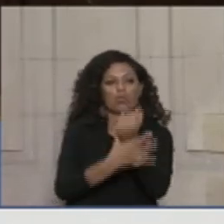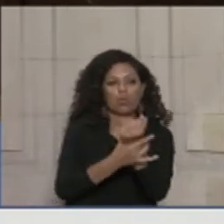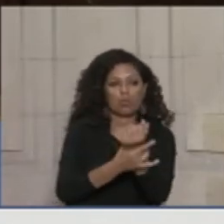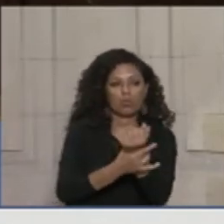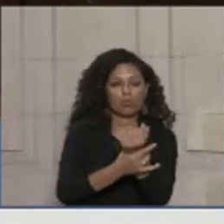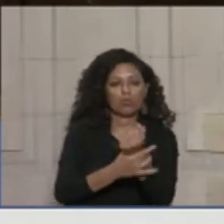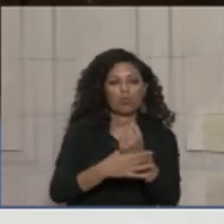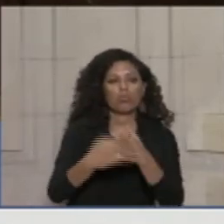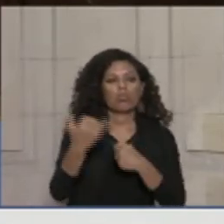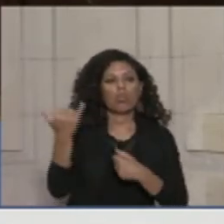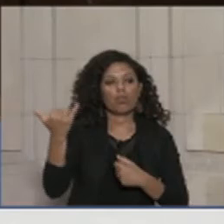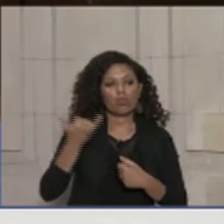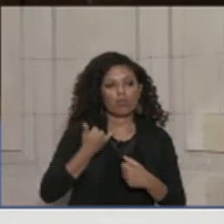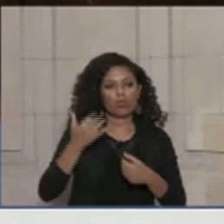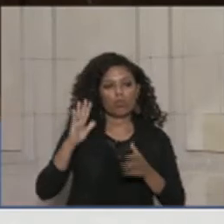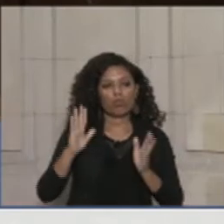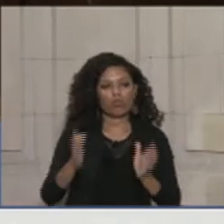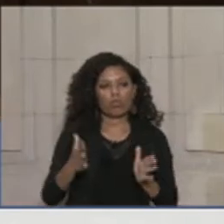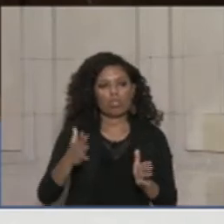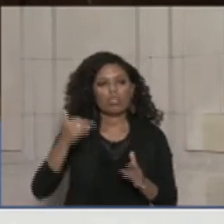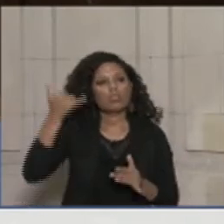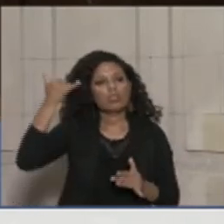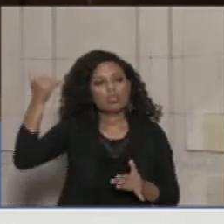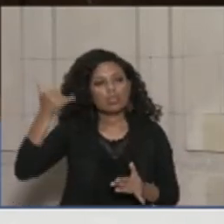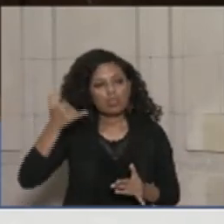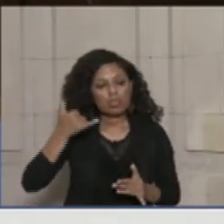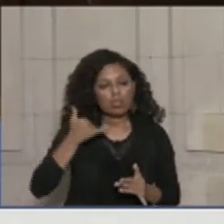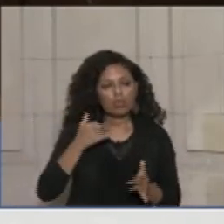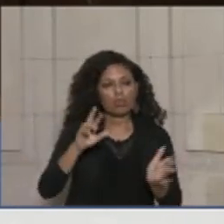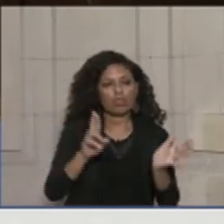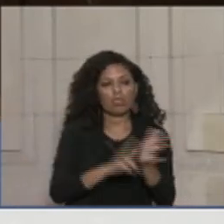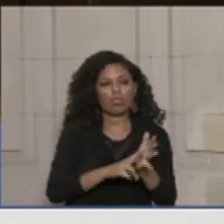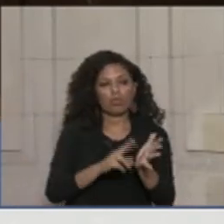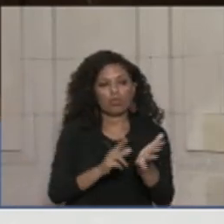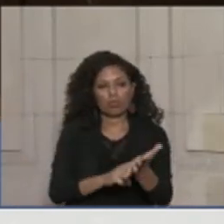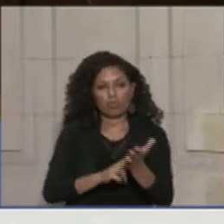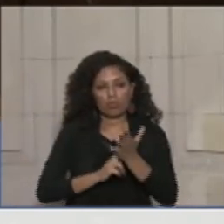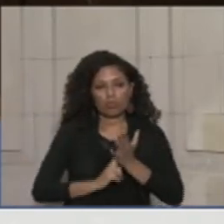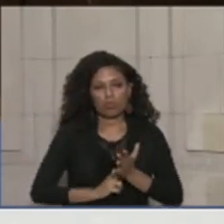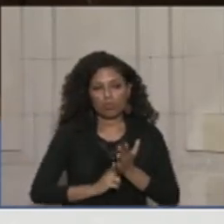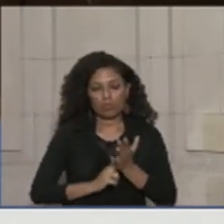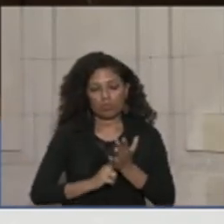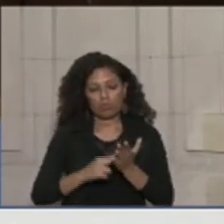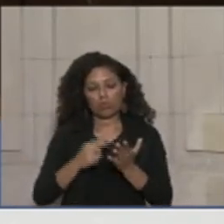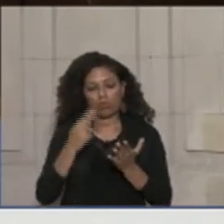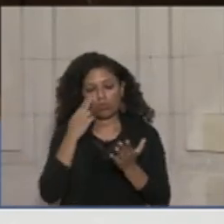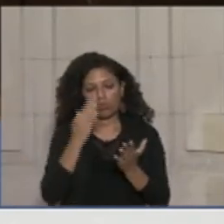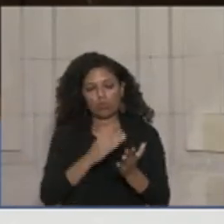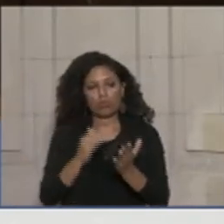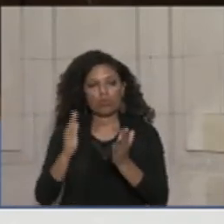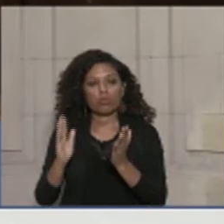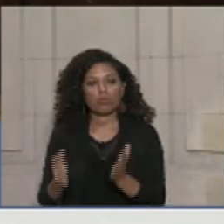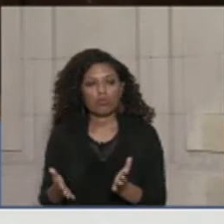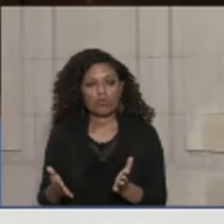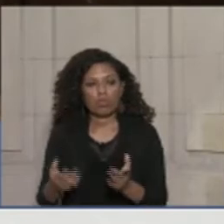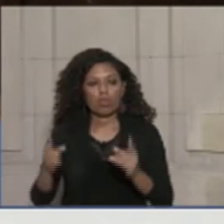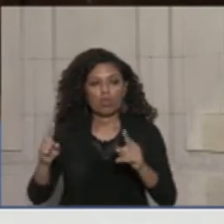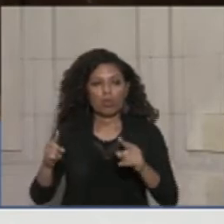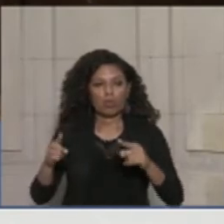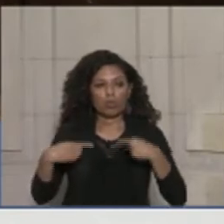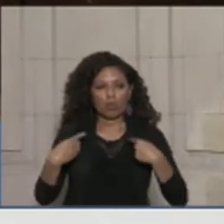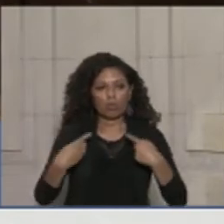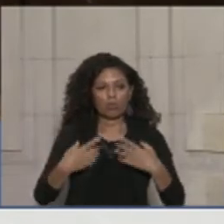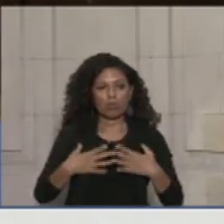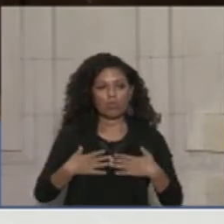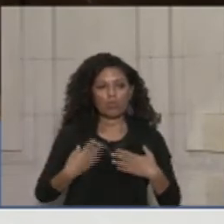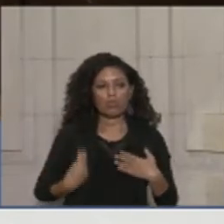com o Disque Denúncia, em seus relatórios apresentando que havia e há de fato uma ameaça contra a minha